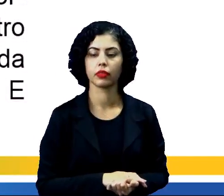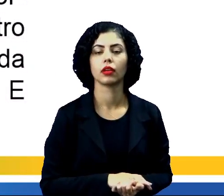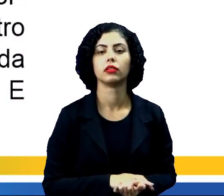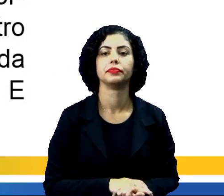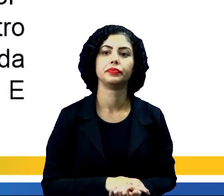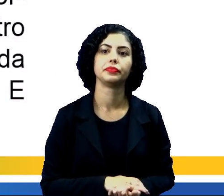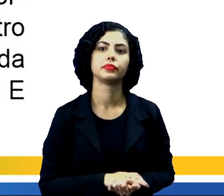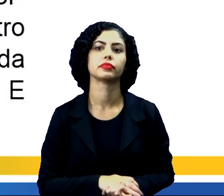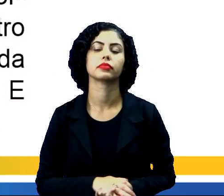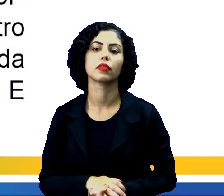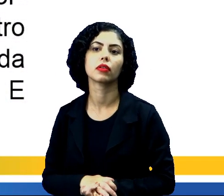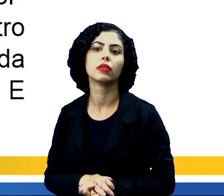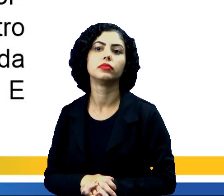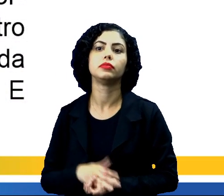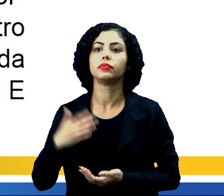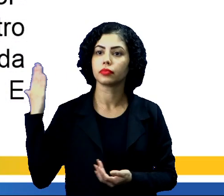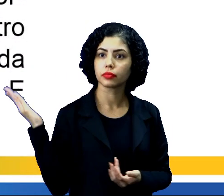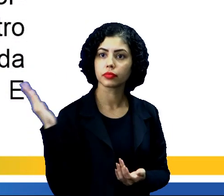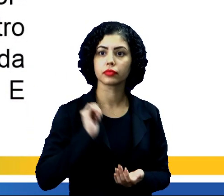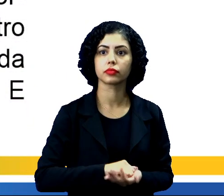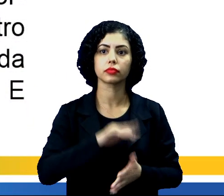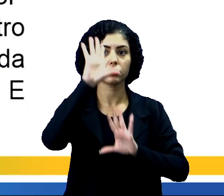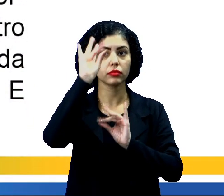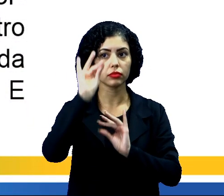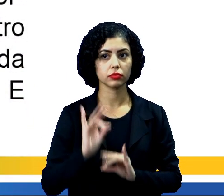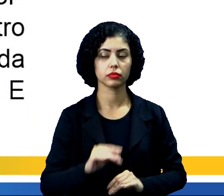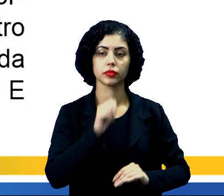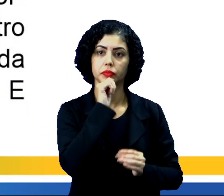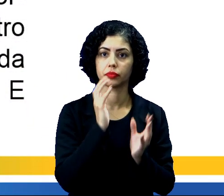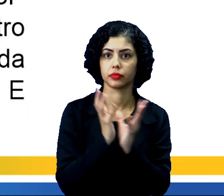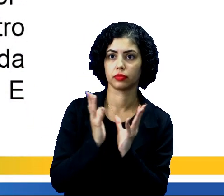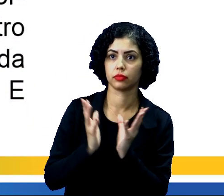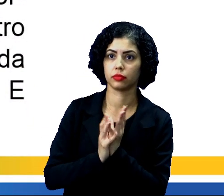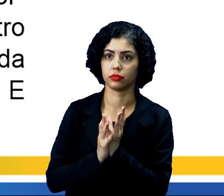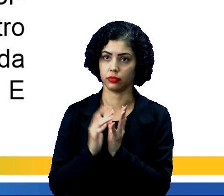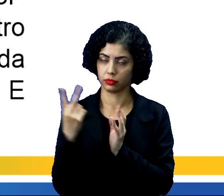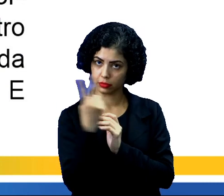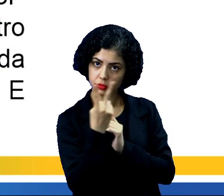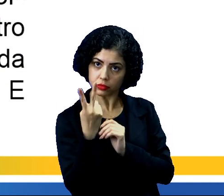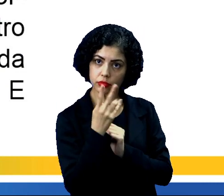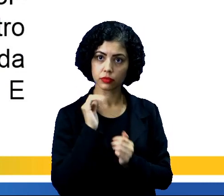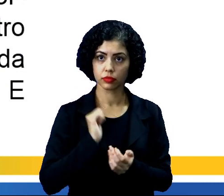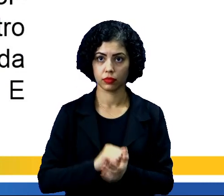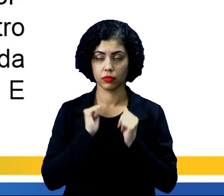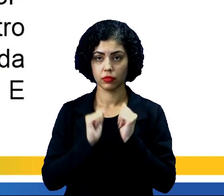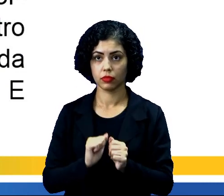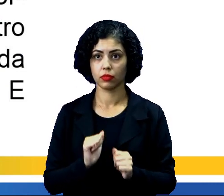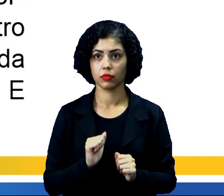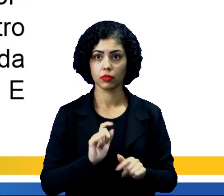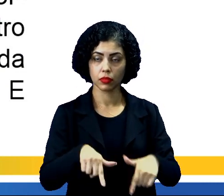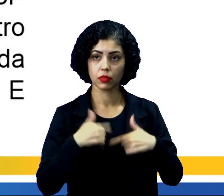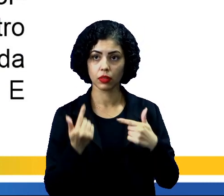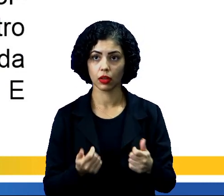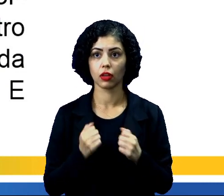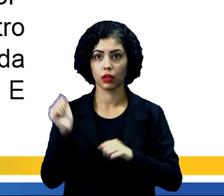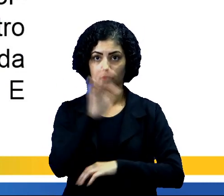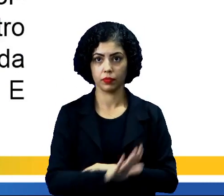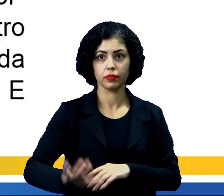pouquinho, aprofundar um pouquinho mais no beisebol. Para cada uma dessas entradas, as duas equipes podem atacar